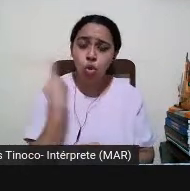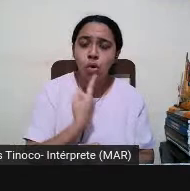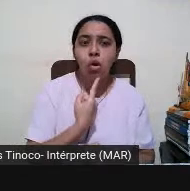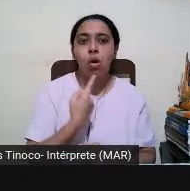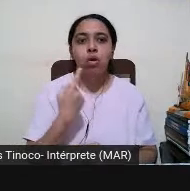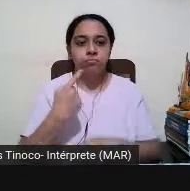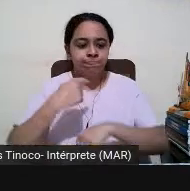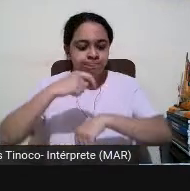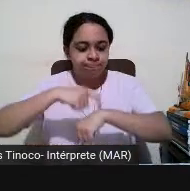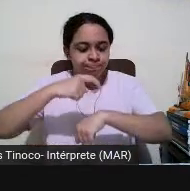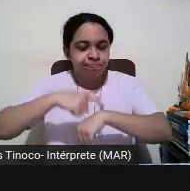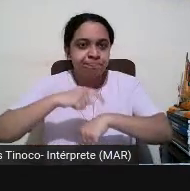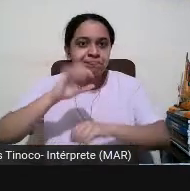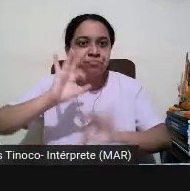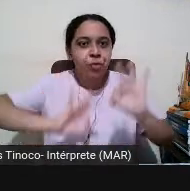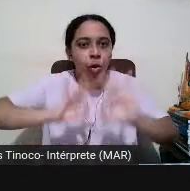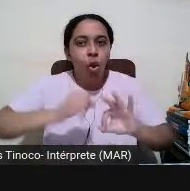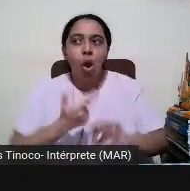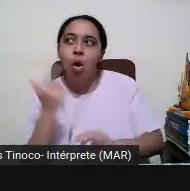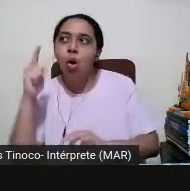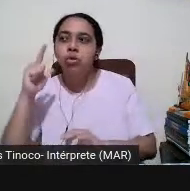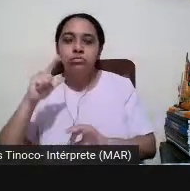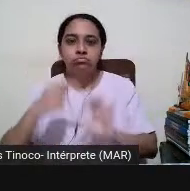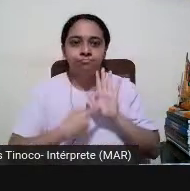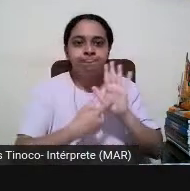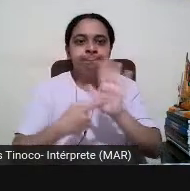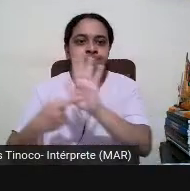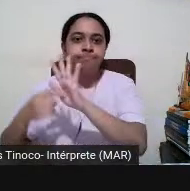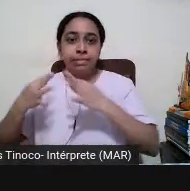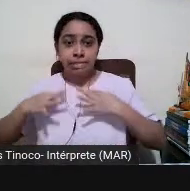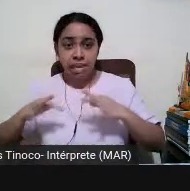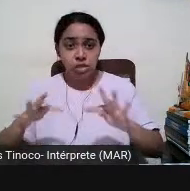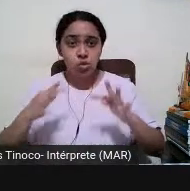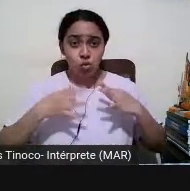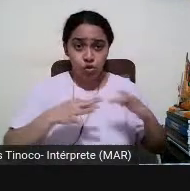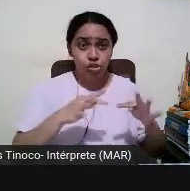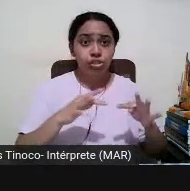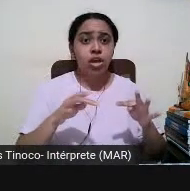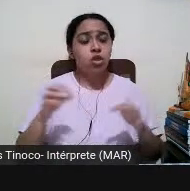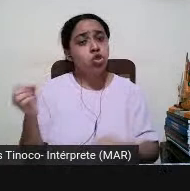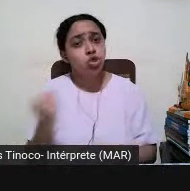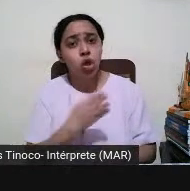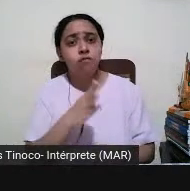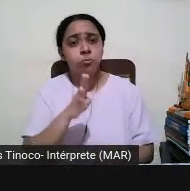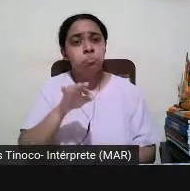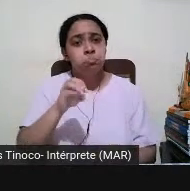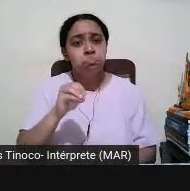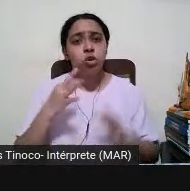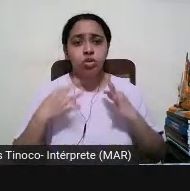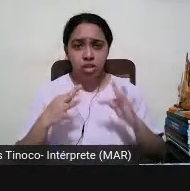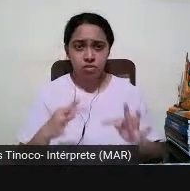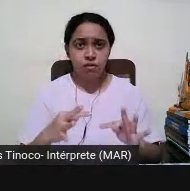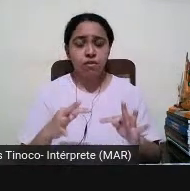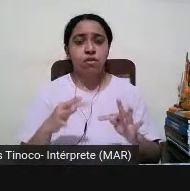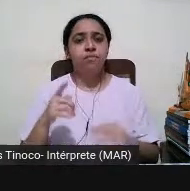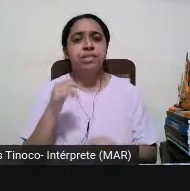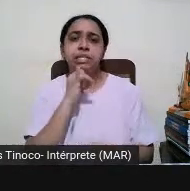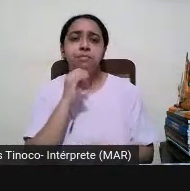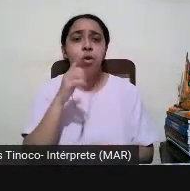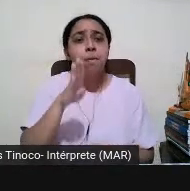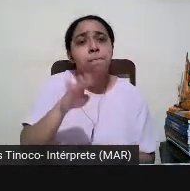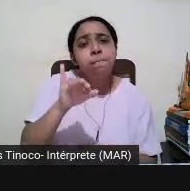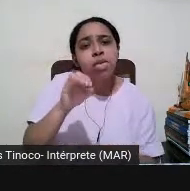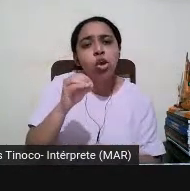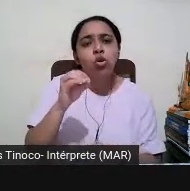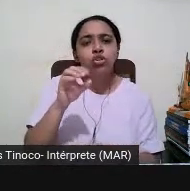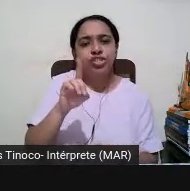tempo para desenvolver outras tecnologias outros biocombustíveis a partir de fontes renováveis como por exemplo biodiesel